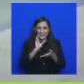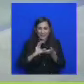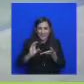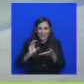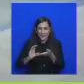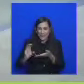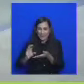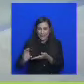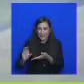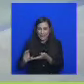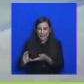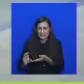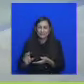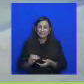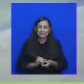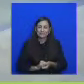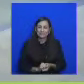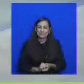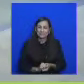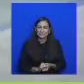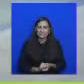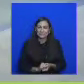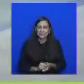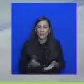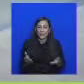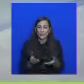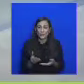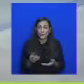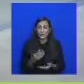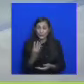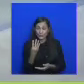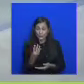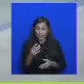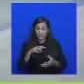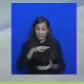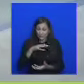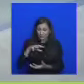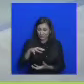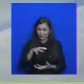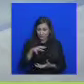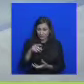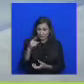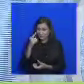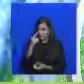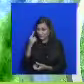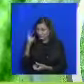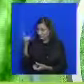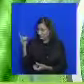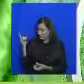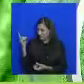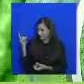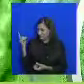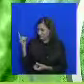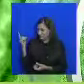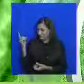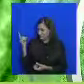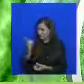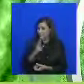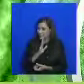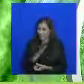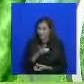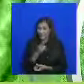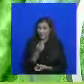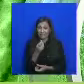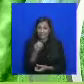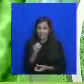fixos. Muito bem, estamos hoje ali no nosso quarto globo, que já está abastecido com 10